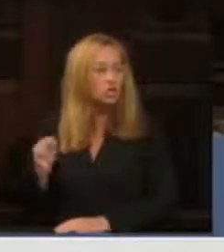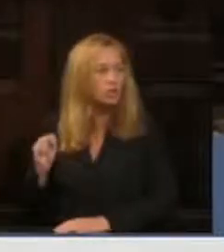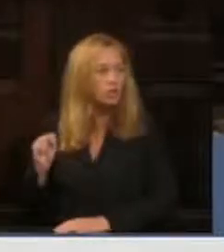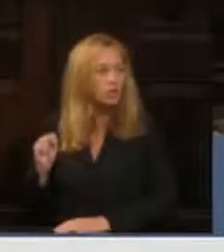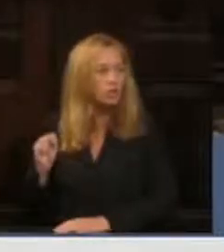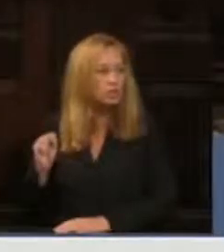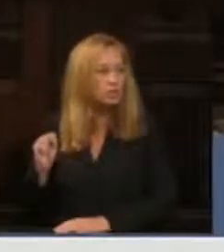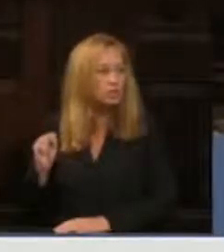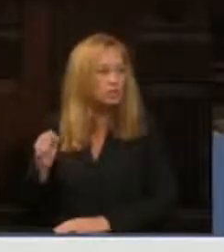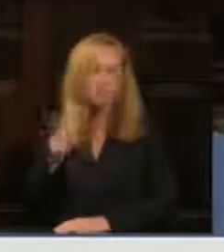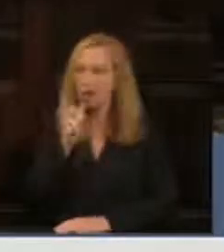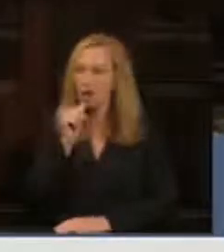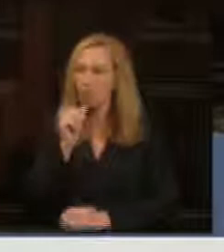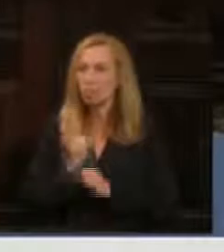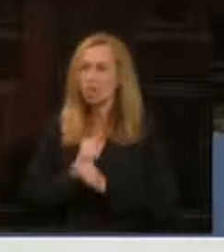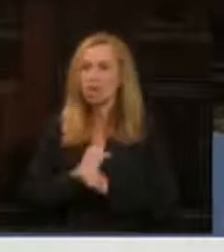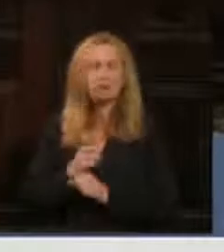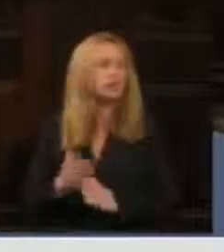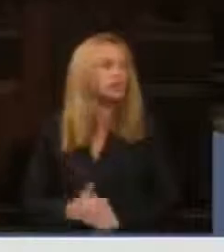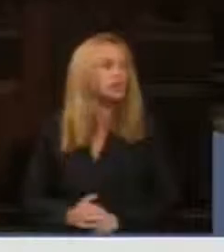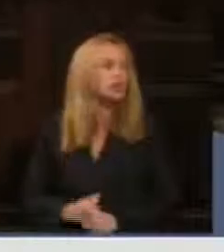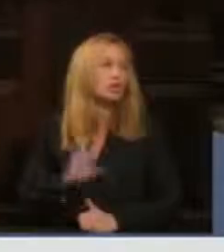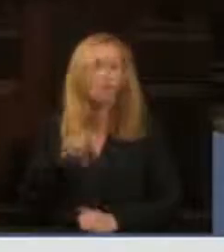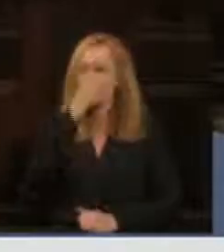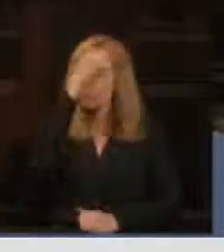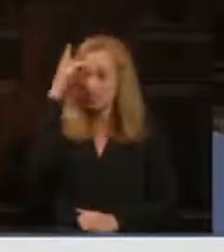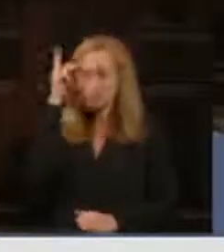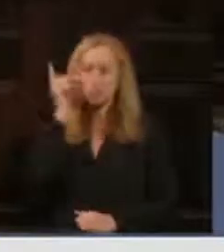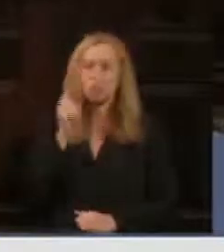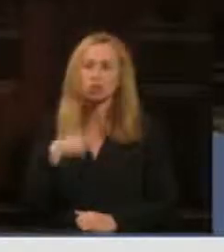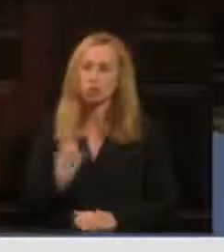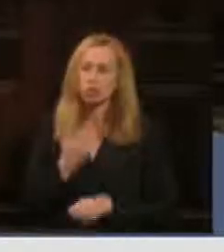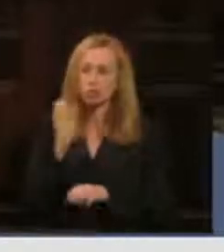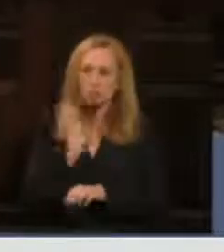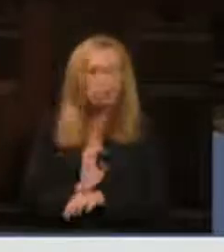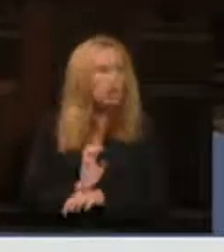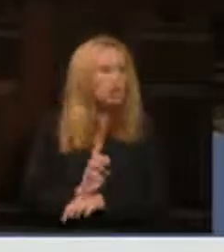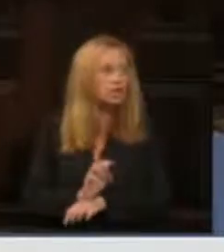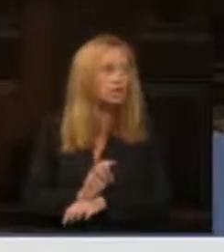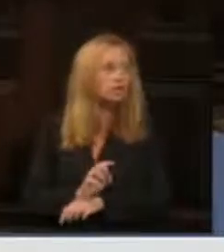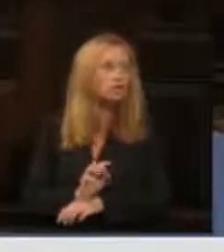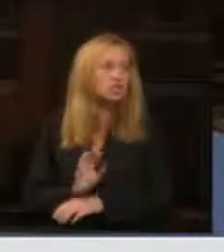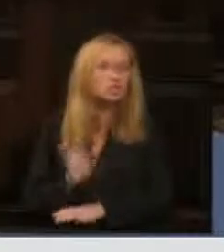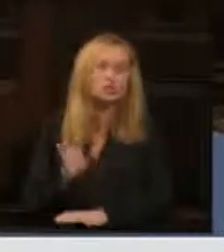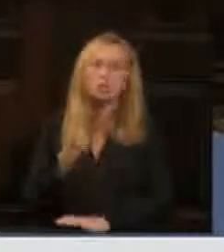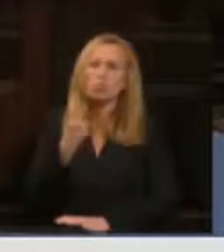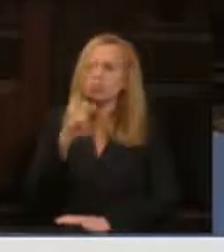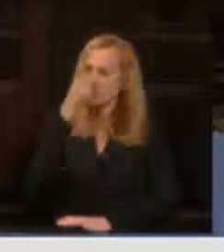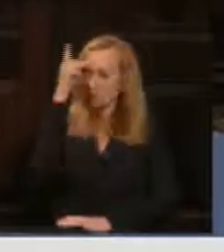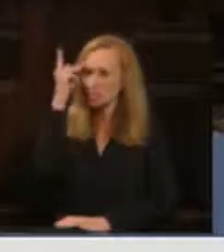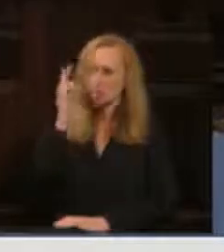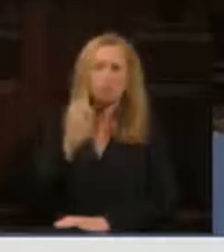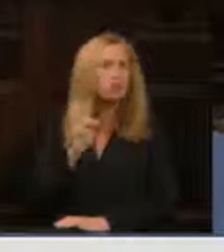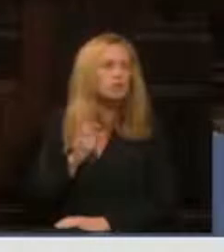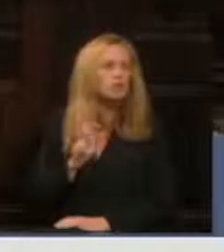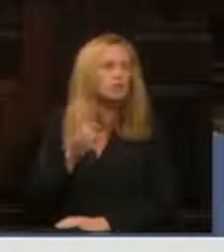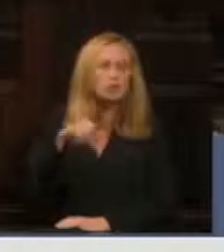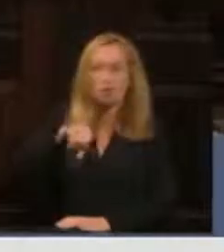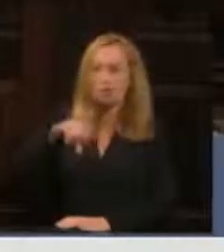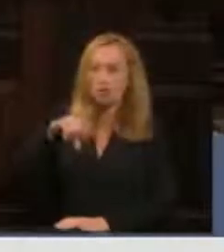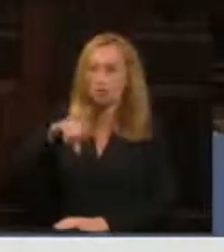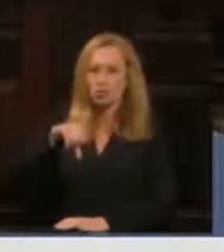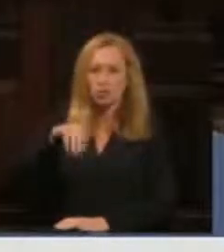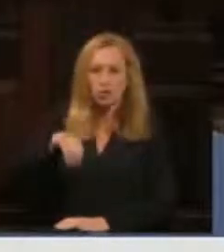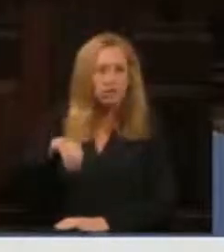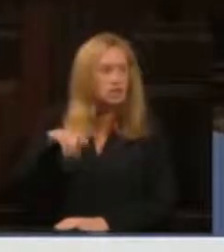Só para a gente comparar, uma pessoa nascida no nosso estado consome, em média, 90 mil litros por